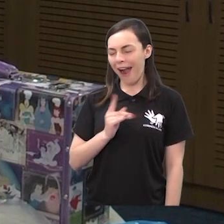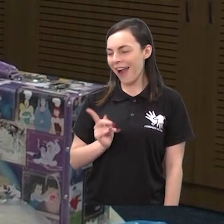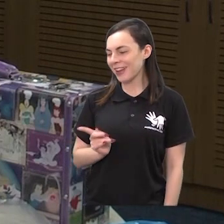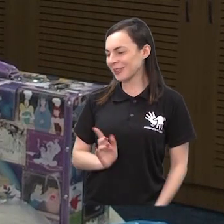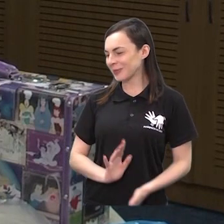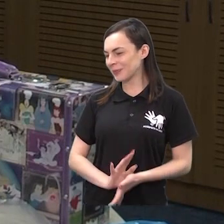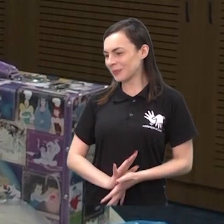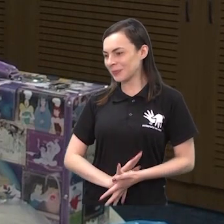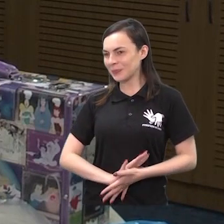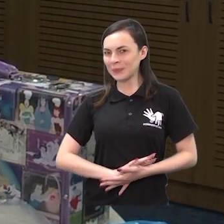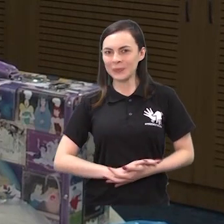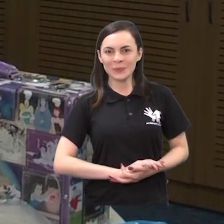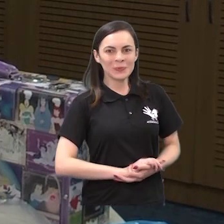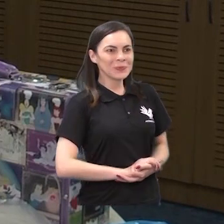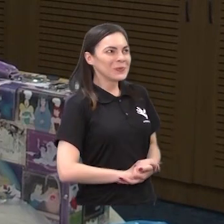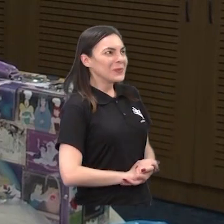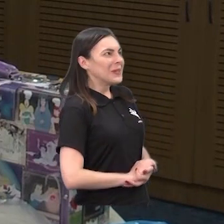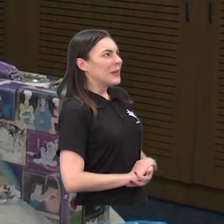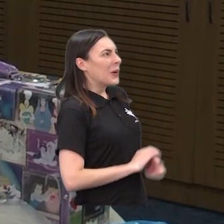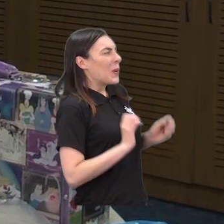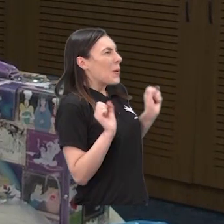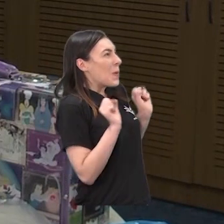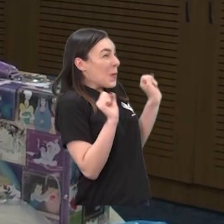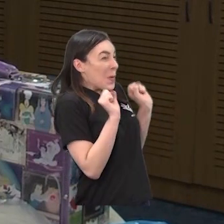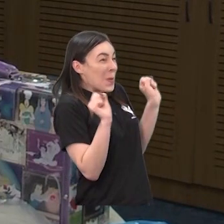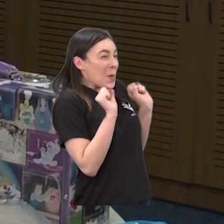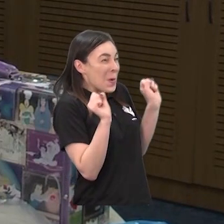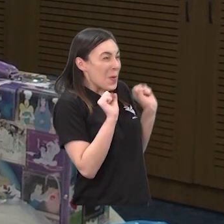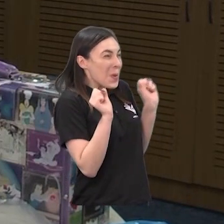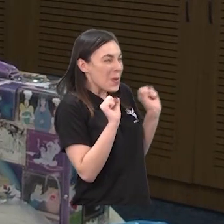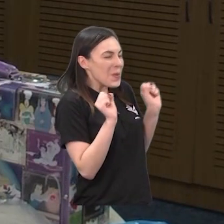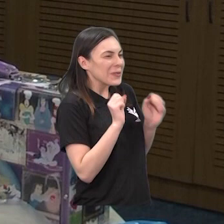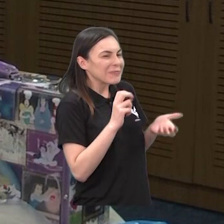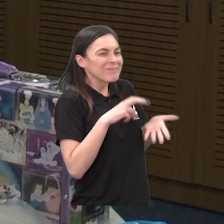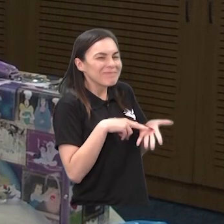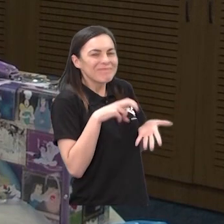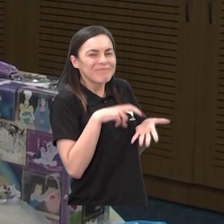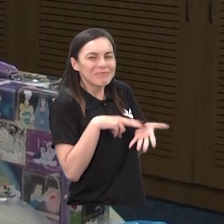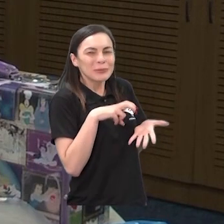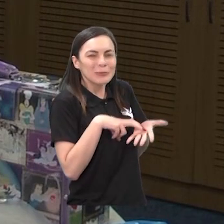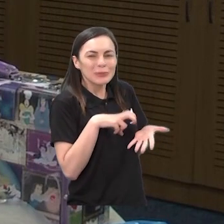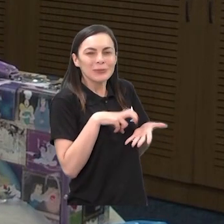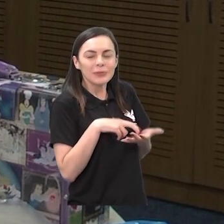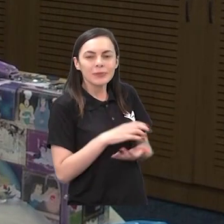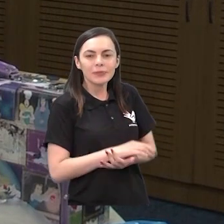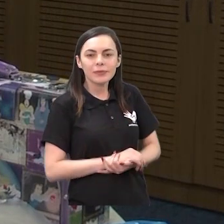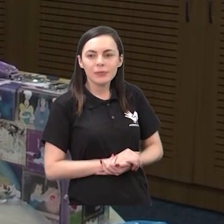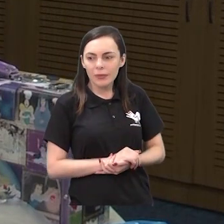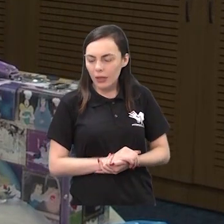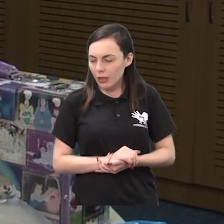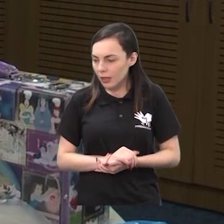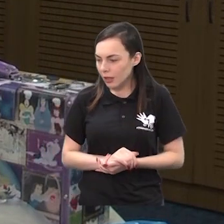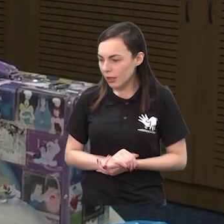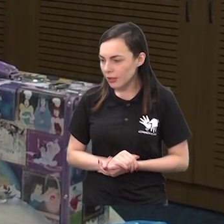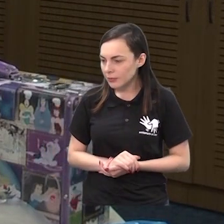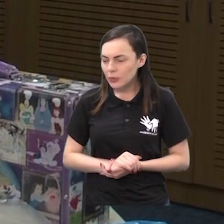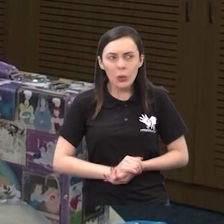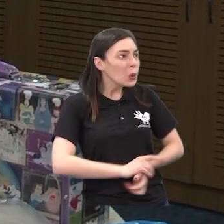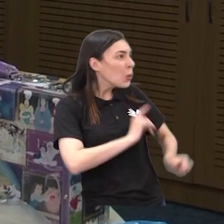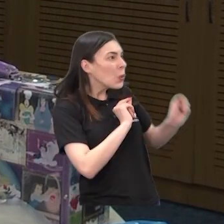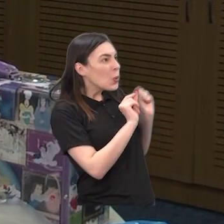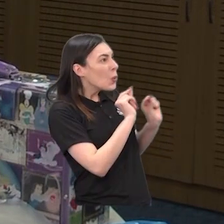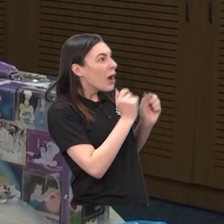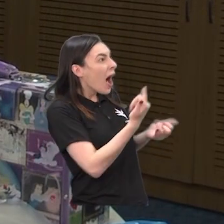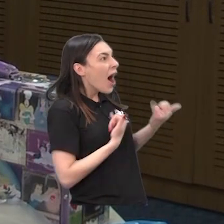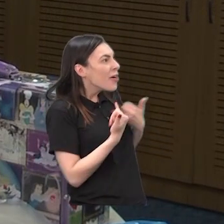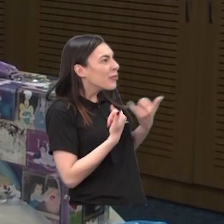você. Então, a Ari Areia deu pulos de alegria. E o que mais que ela disse?